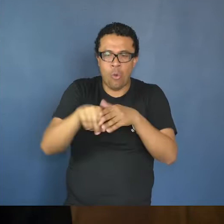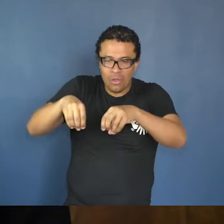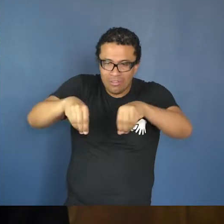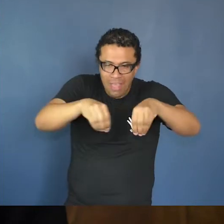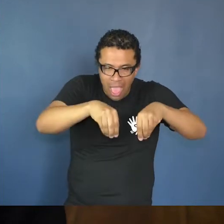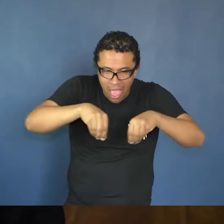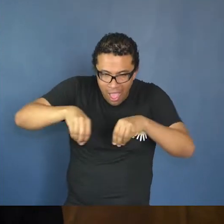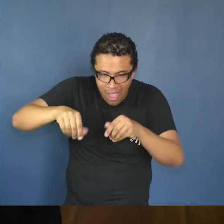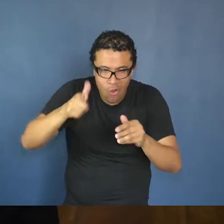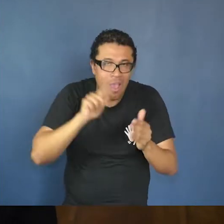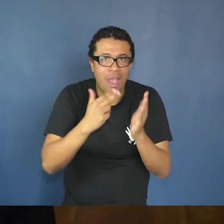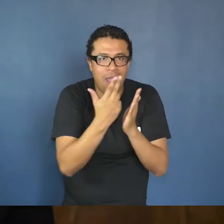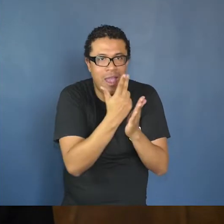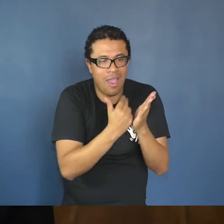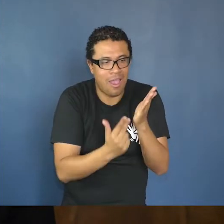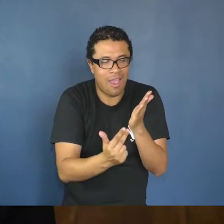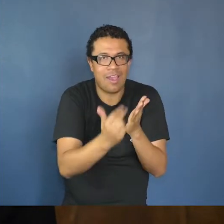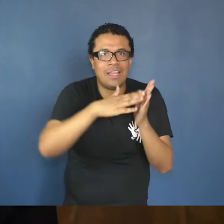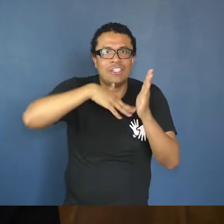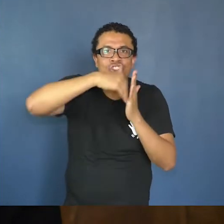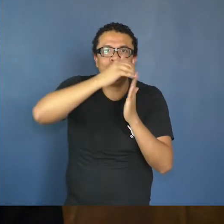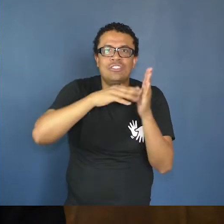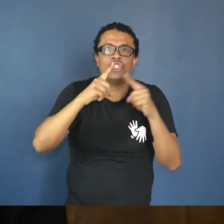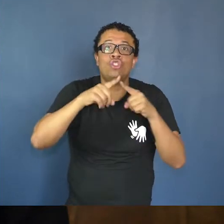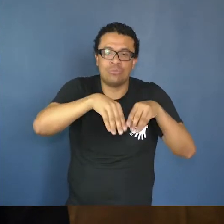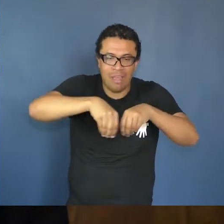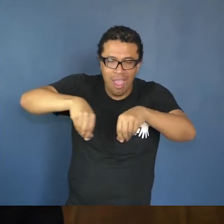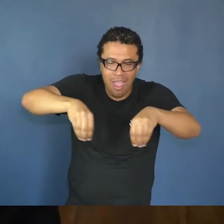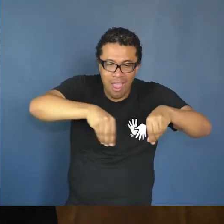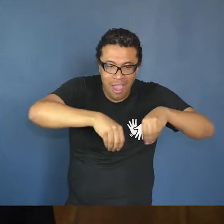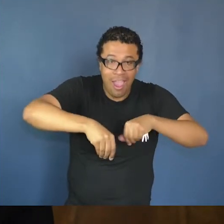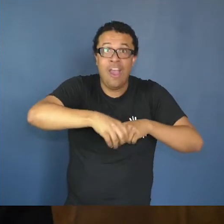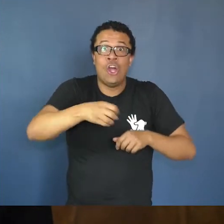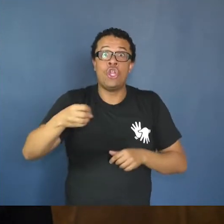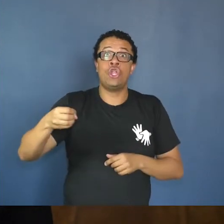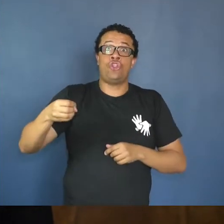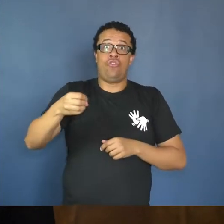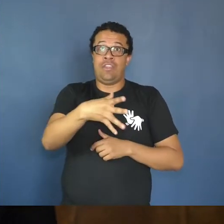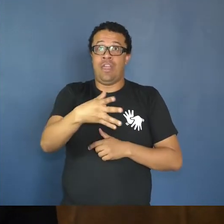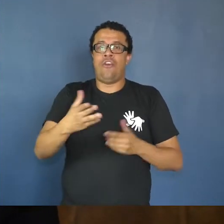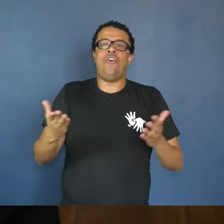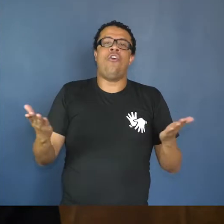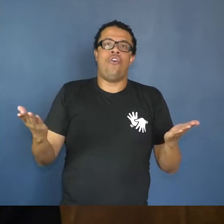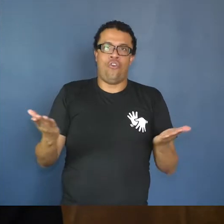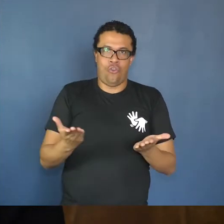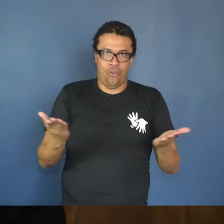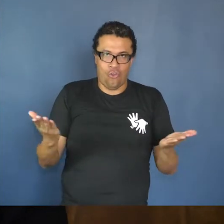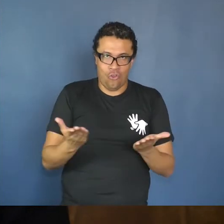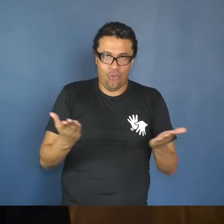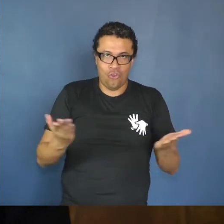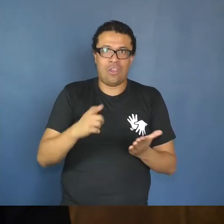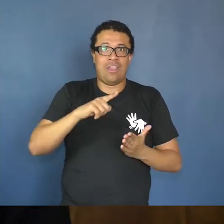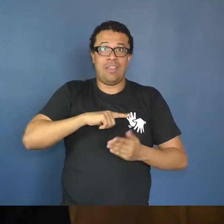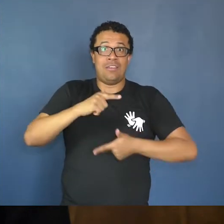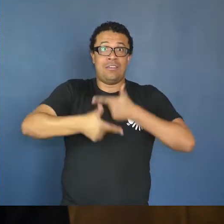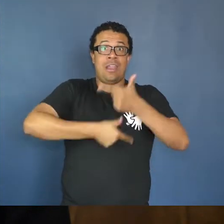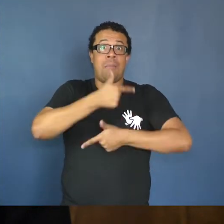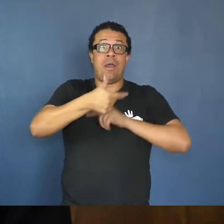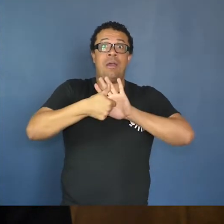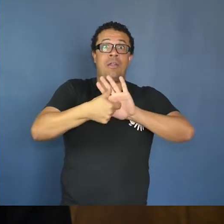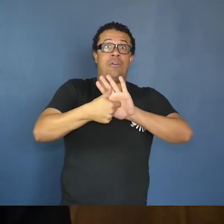os pigmentos das terras naturais que tem na região. Para mim é uma grande novidade, né,